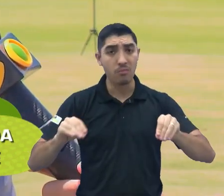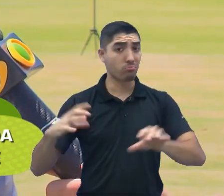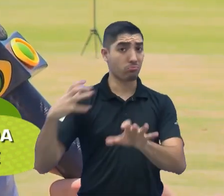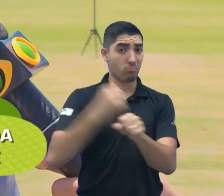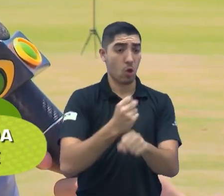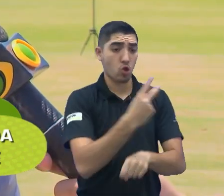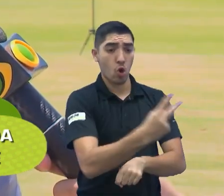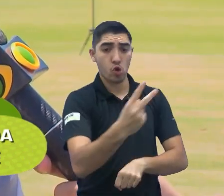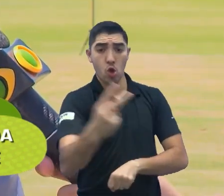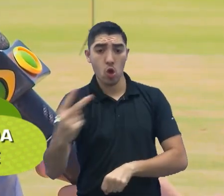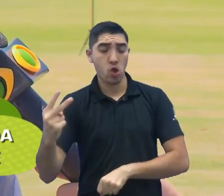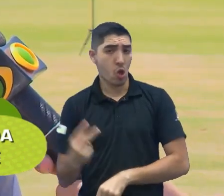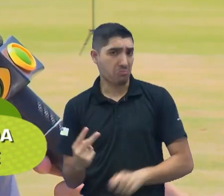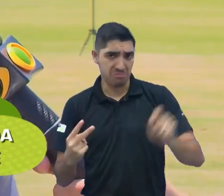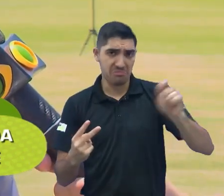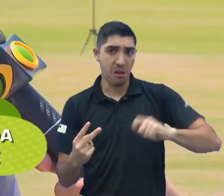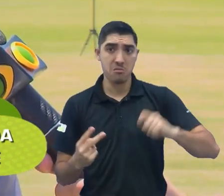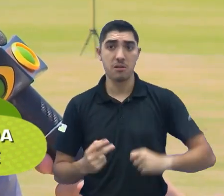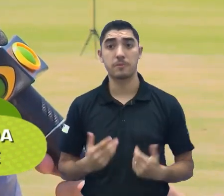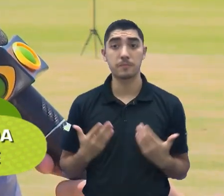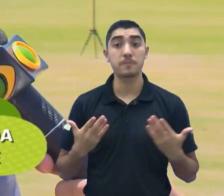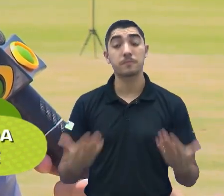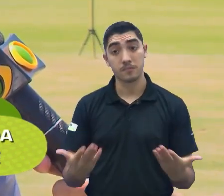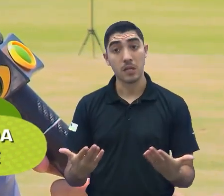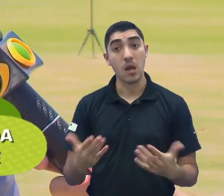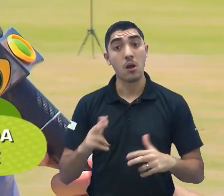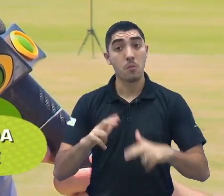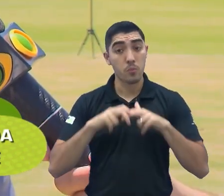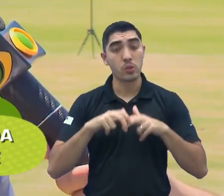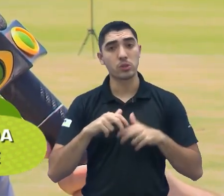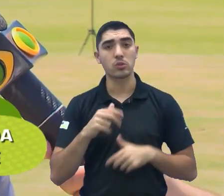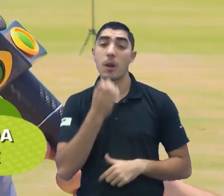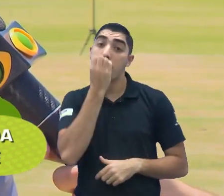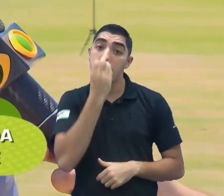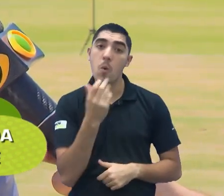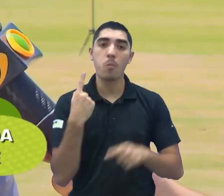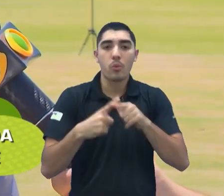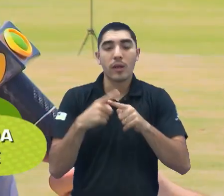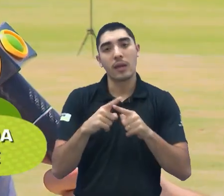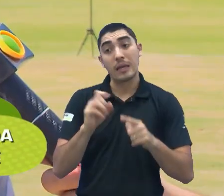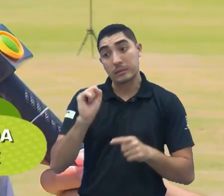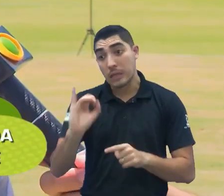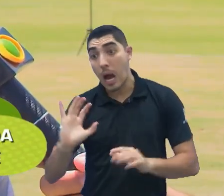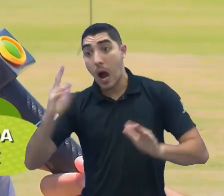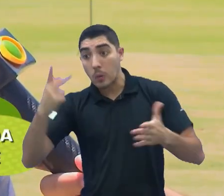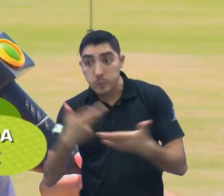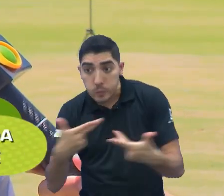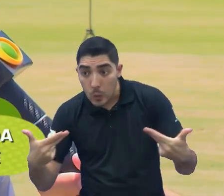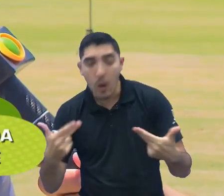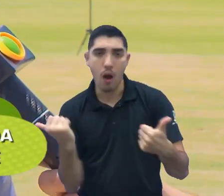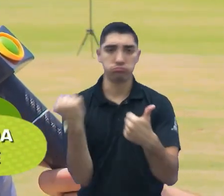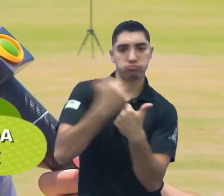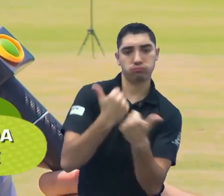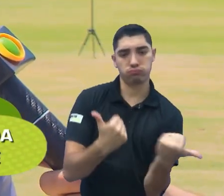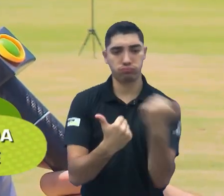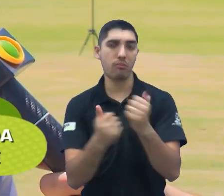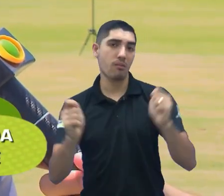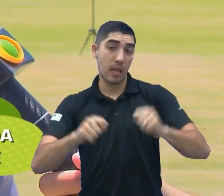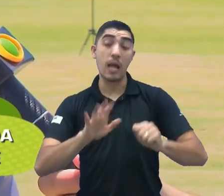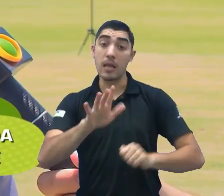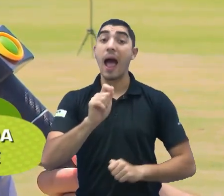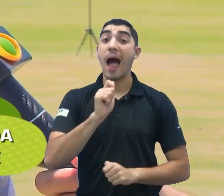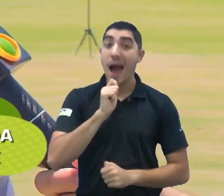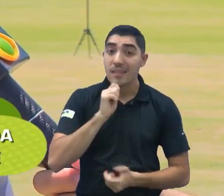elenco realmente homogêneo, que a gente pudesse trocar as peças aí, não se preocupar. Realmente hoje a gente tem isso, não está fechado, a gente está busca